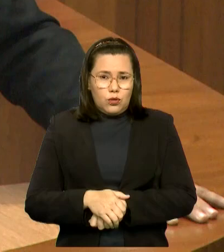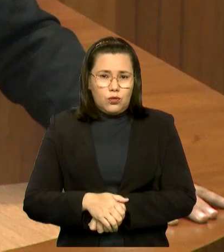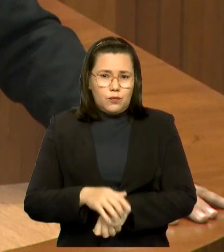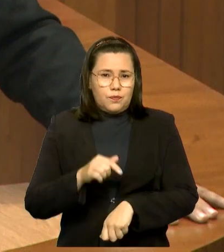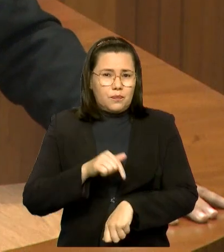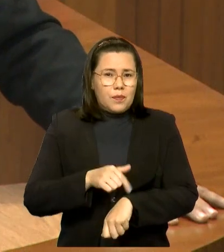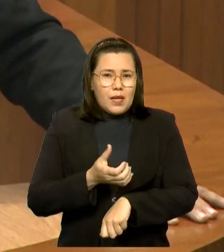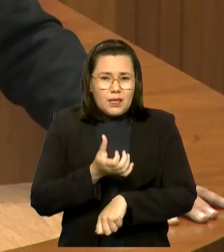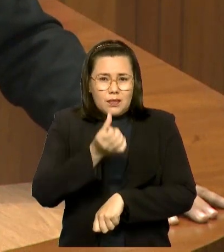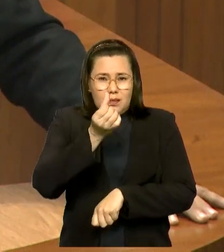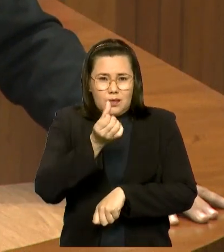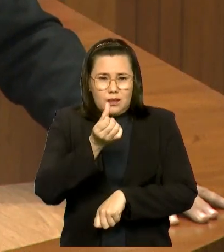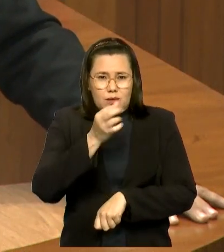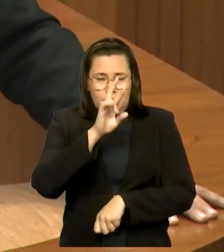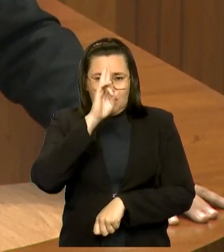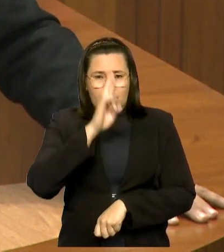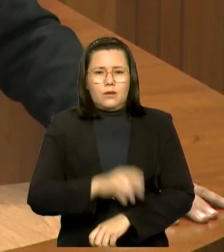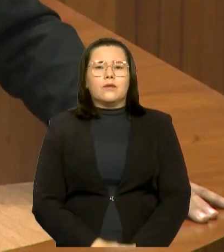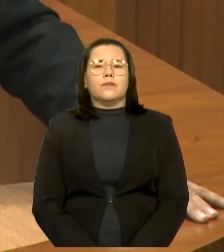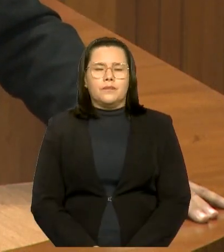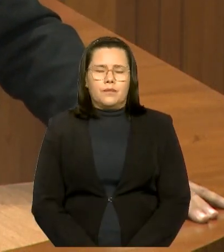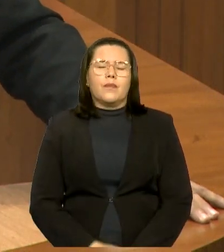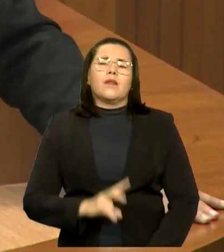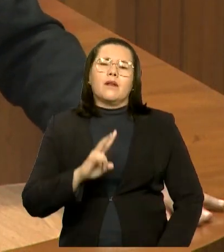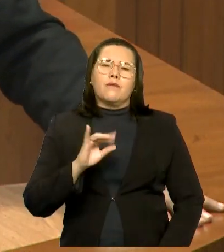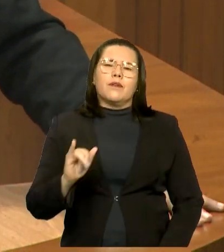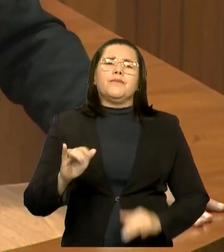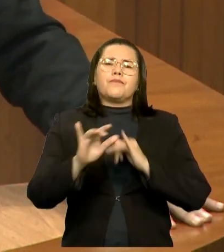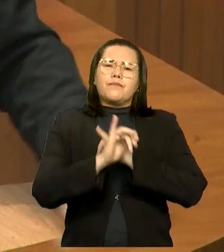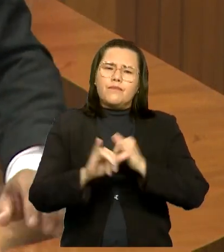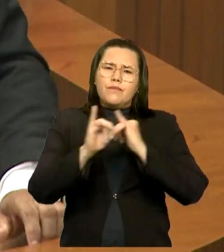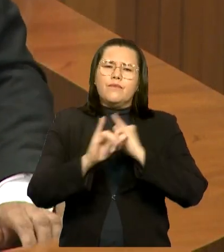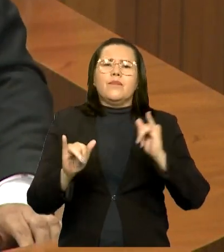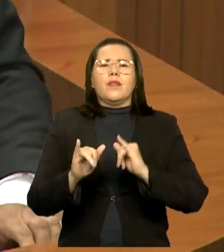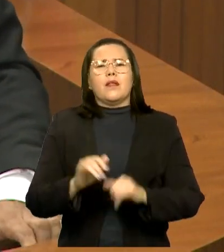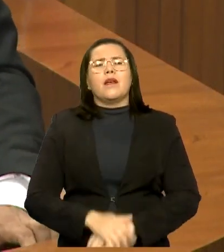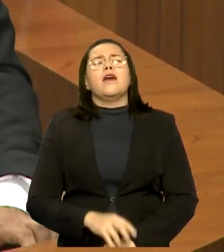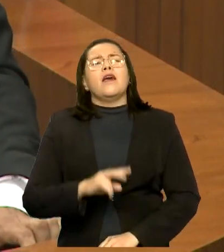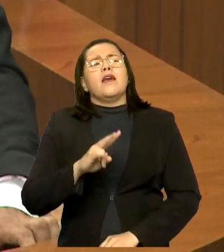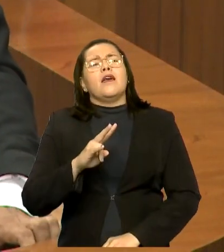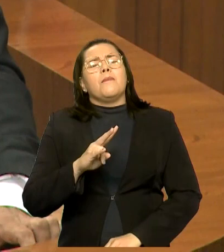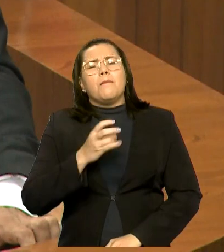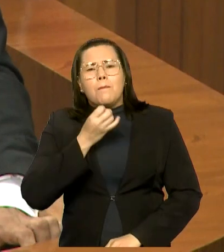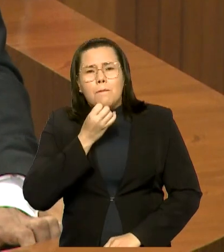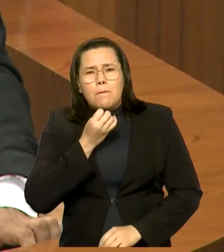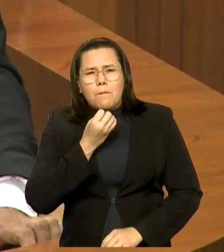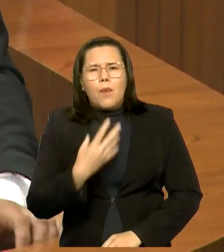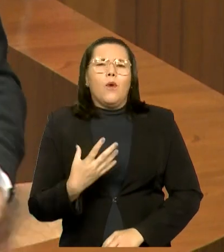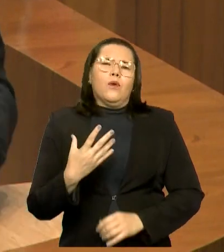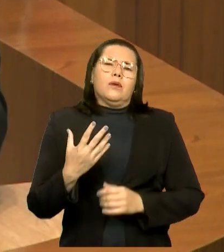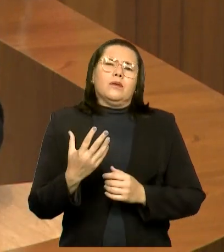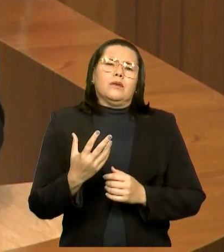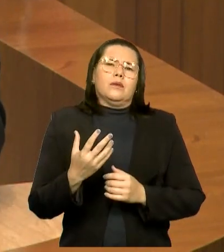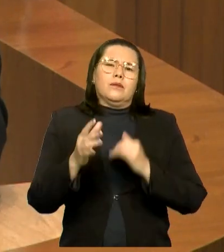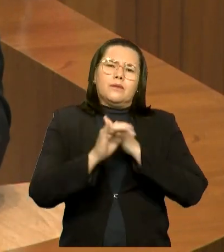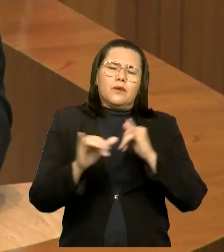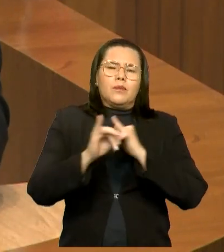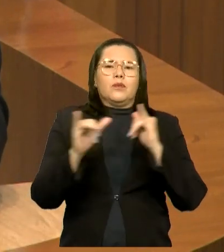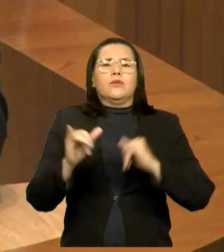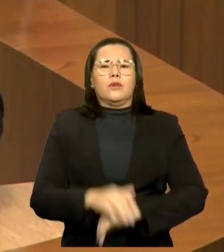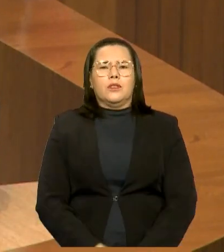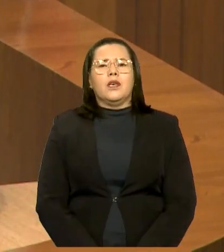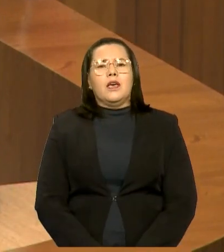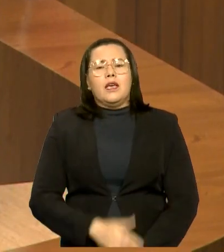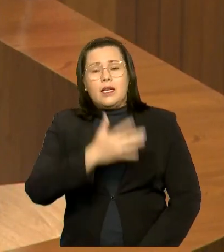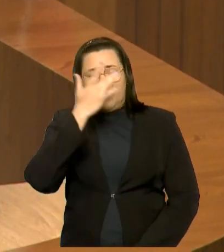possa fazer um grande pronunciamento e possa acalmar o coração de homens e mulheres que aguardam a nomeação da Polícia Militar do Estado do Maranhão.